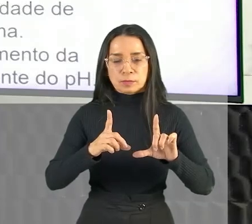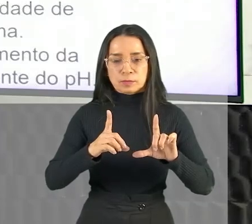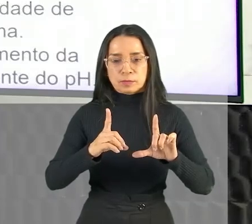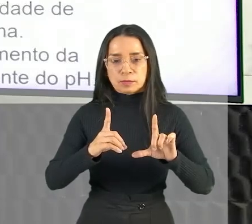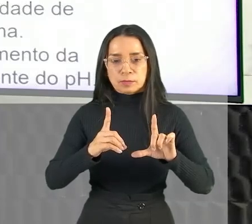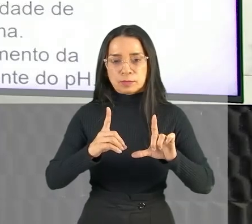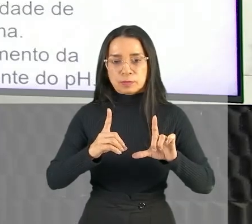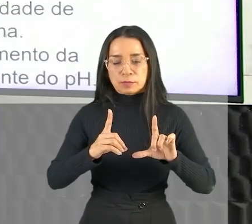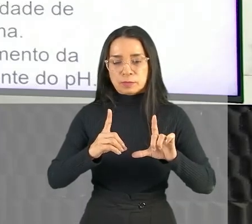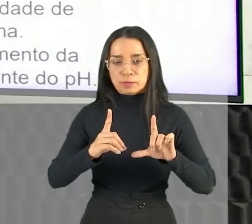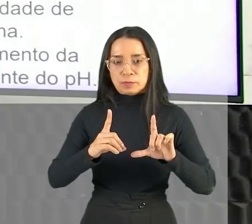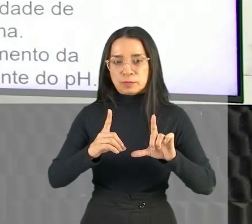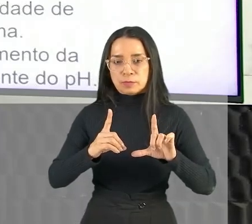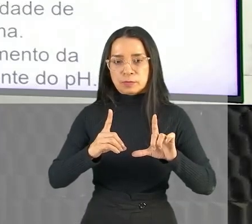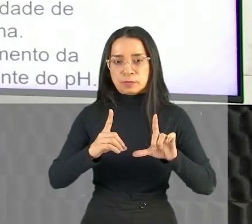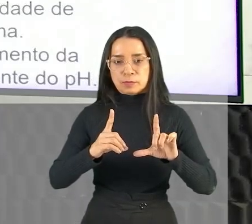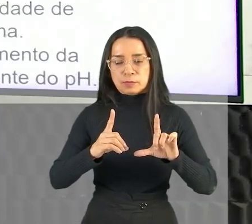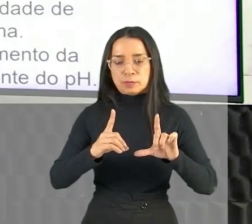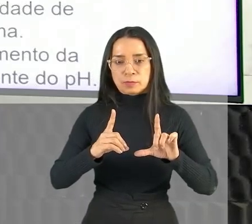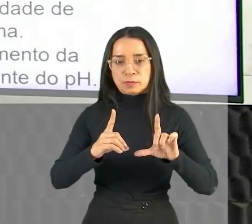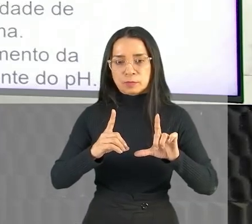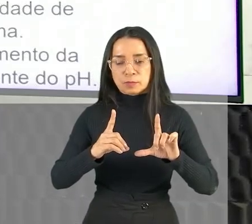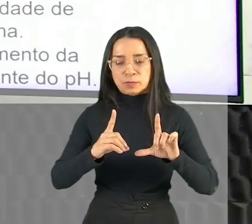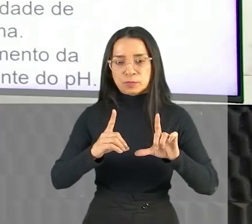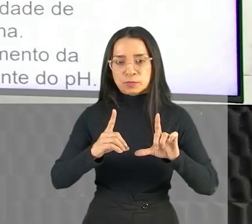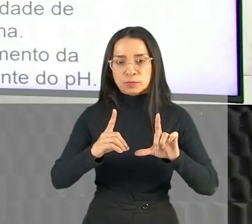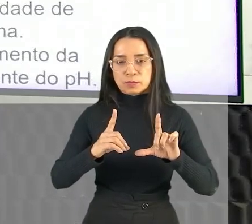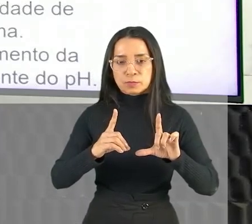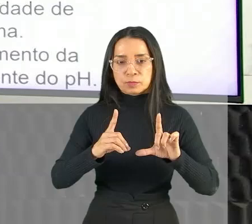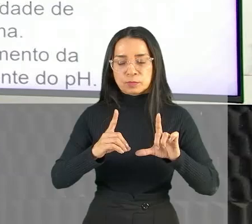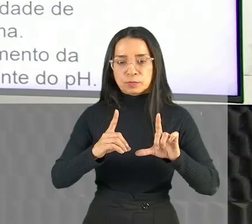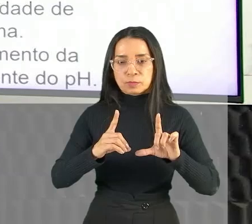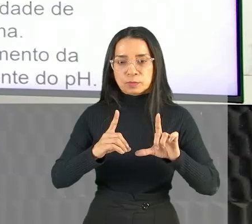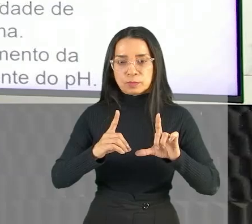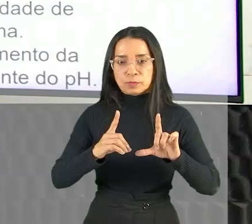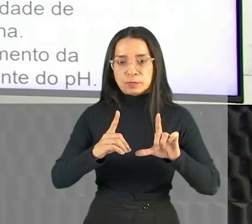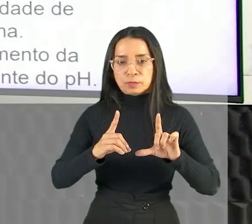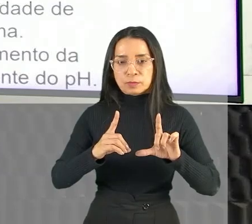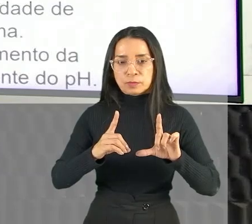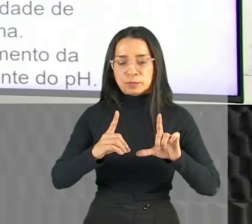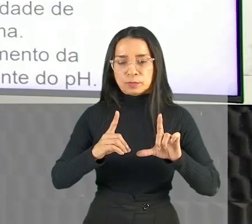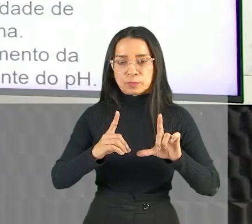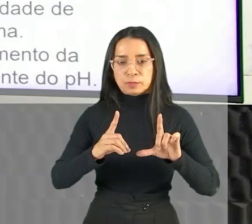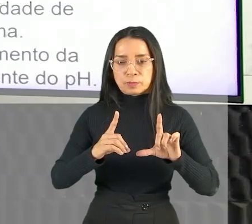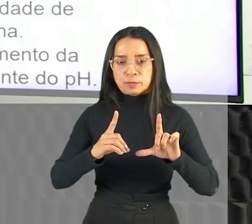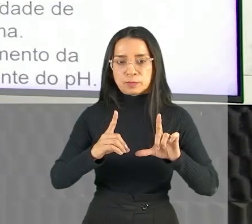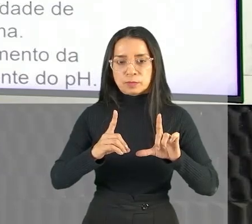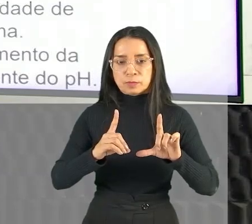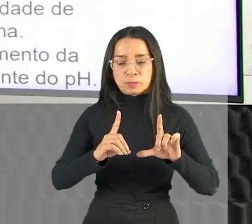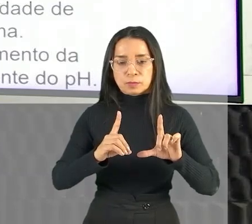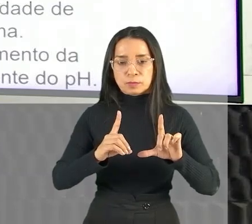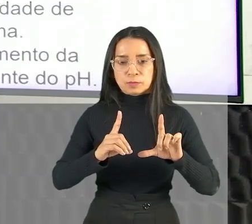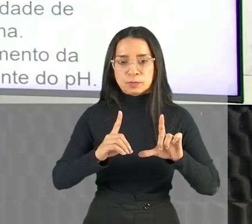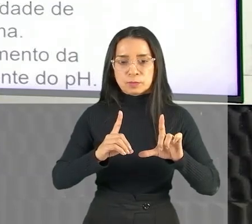né? Não é que reduz a quantidade de enzima necessária, não tem nada a ver. A quantidade de enzima é a mesma para todo